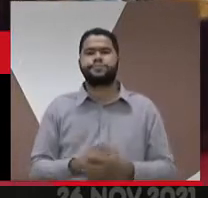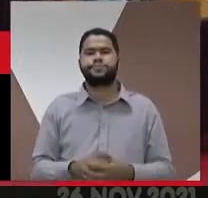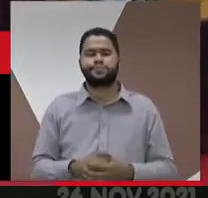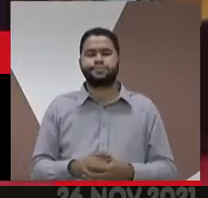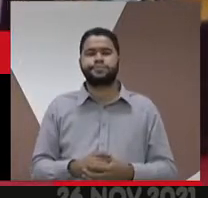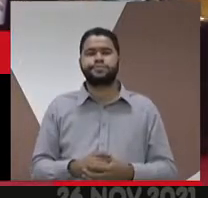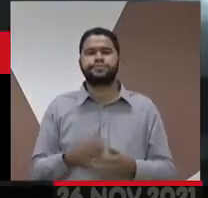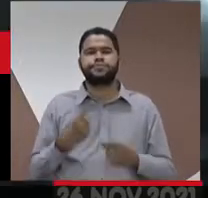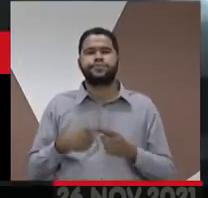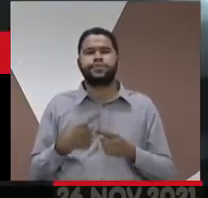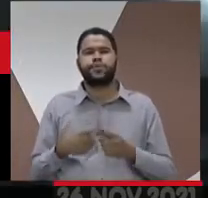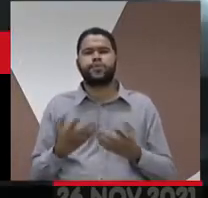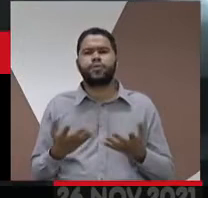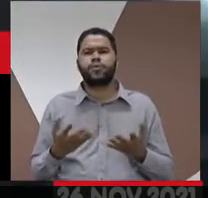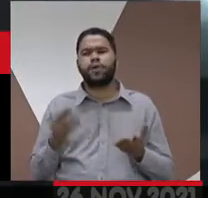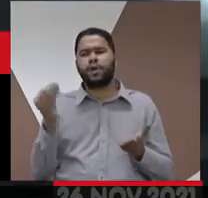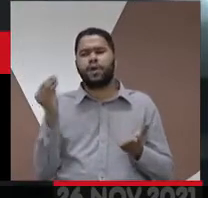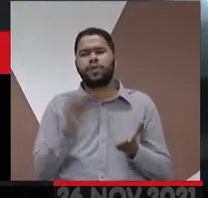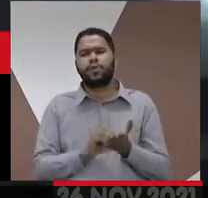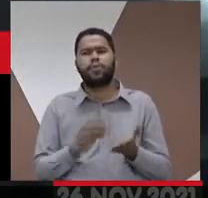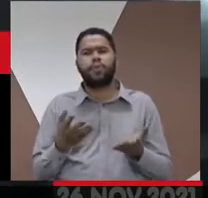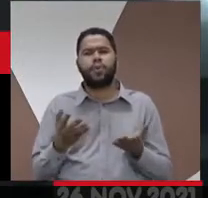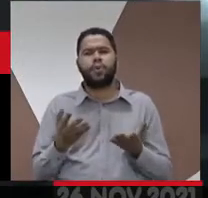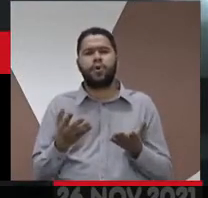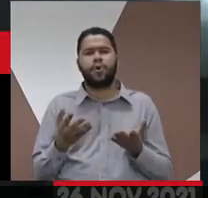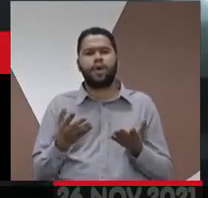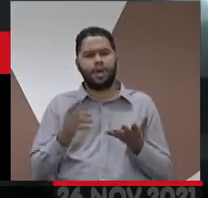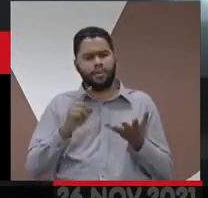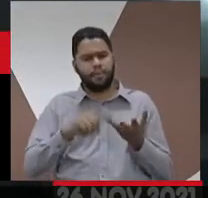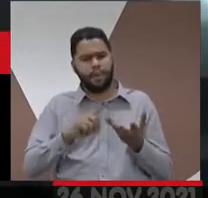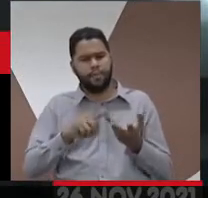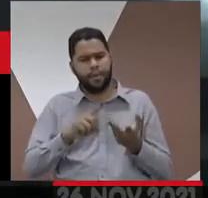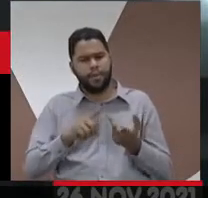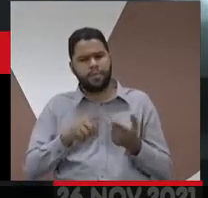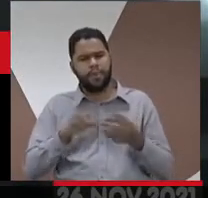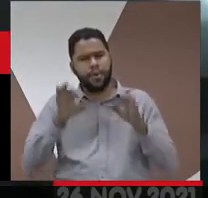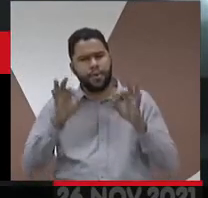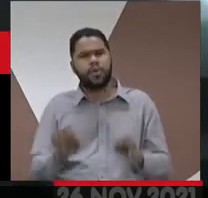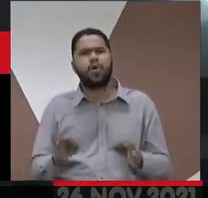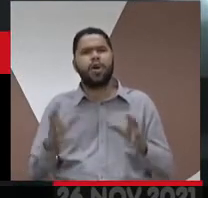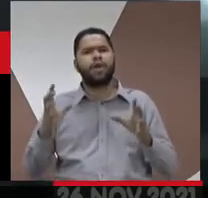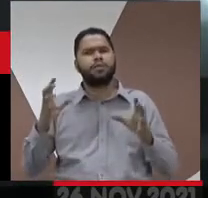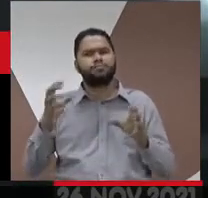Por que não colocam as fórmulas corretas de quanto vai dar?